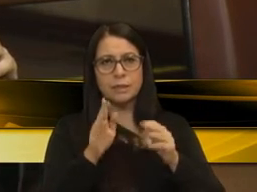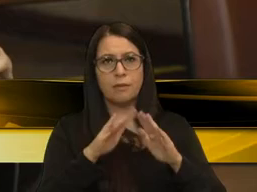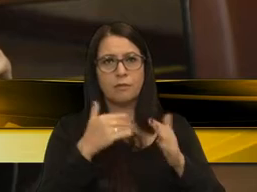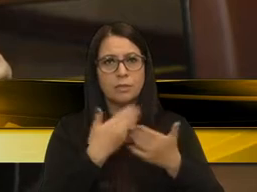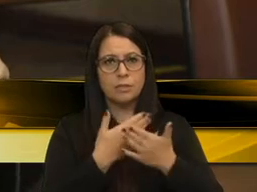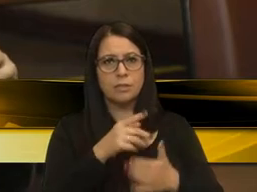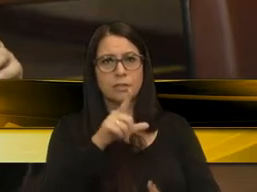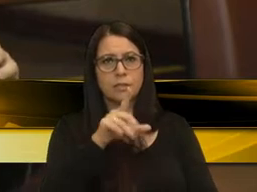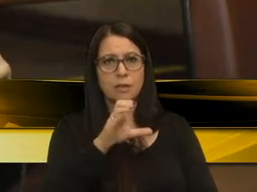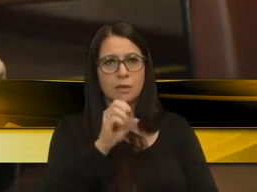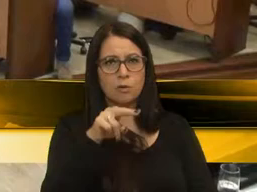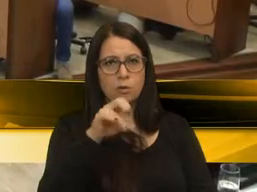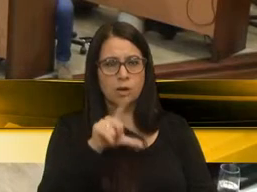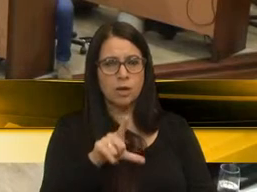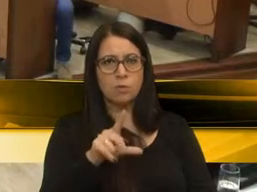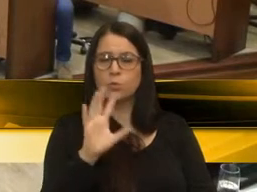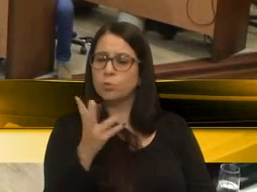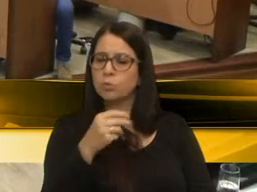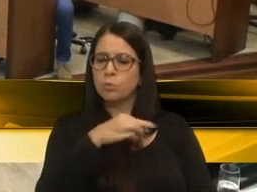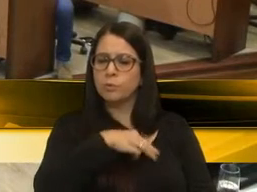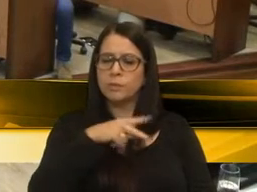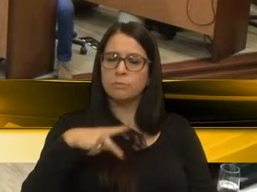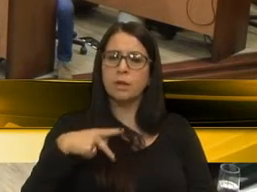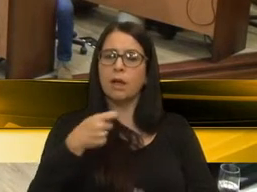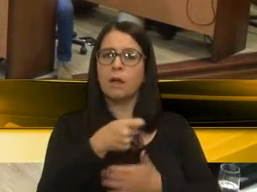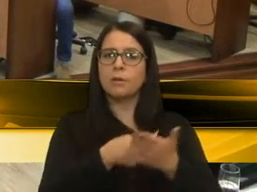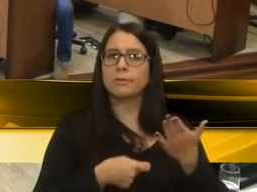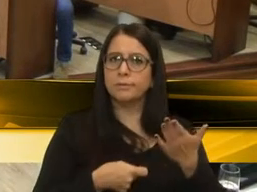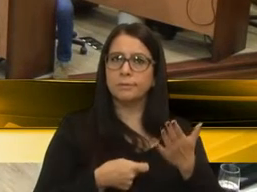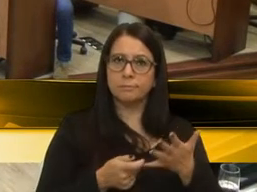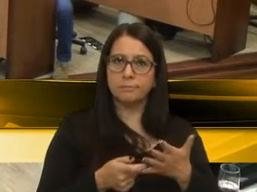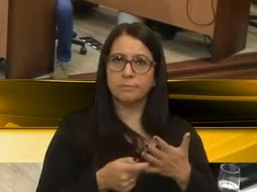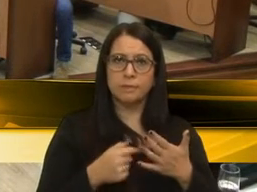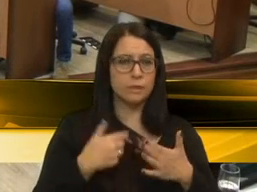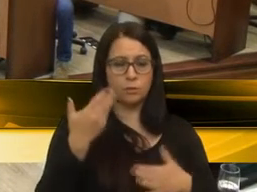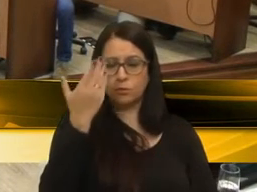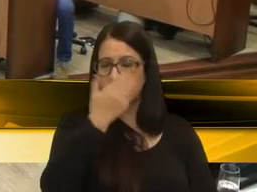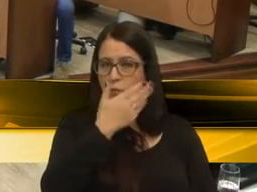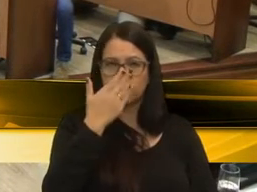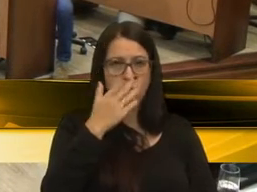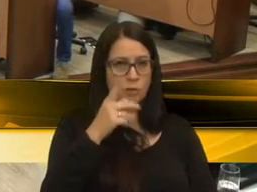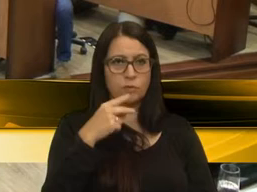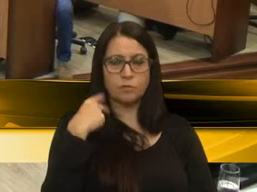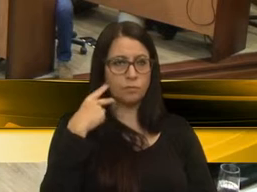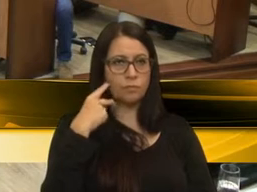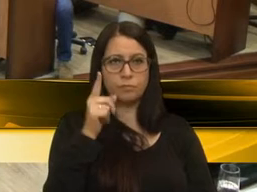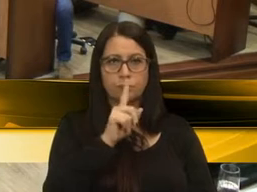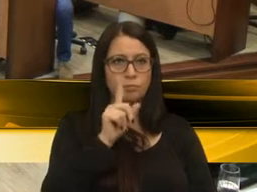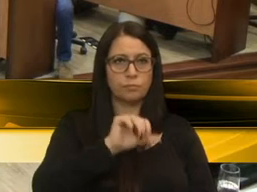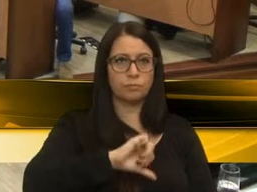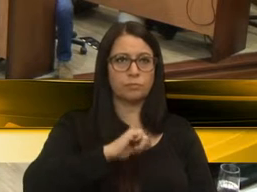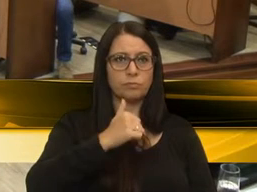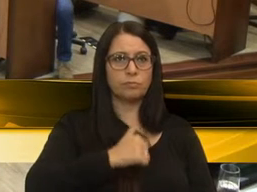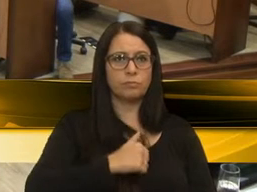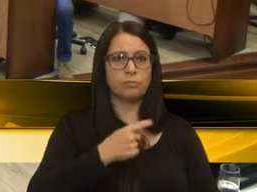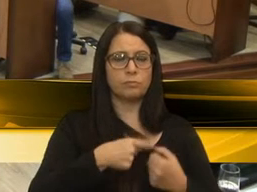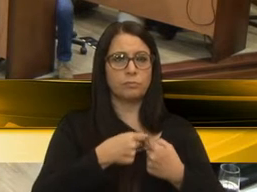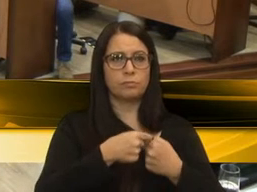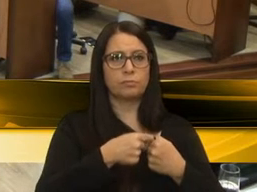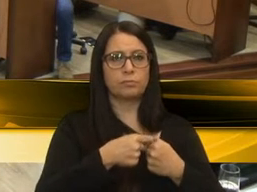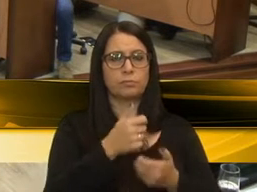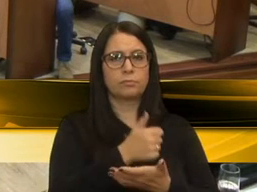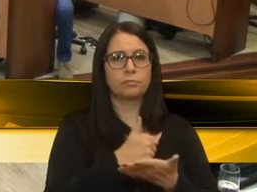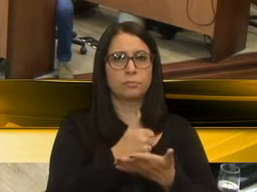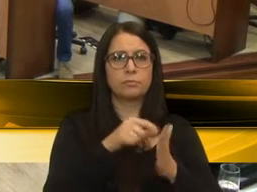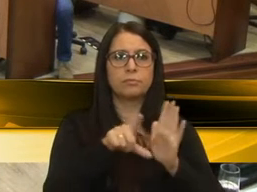Leonel Brizola, tudo o Ministério Público, né, autoriza. Agora, eu não vejo, vereador, nenhuma atitude do município que se baseia